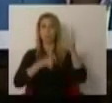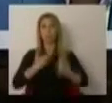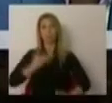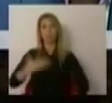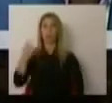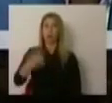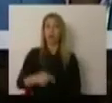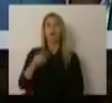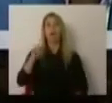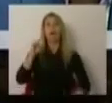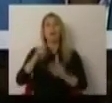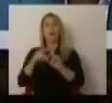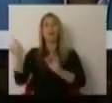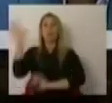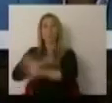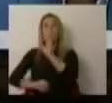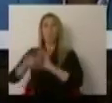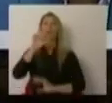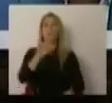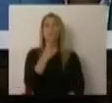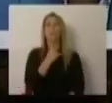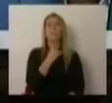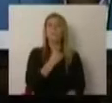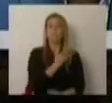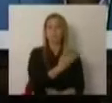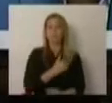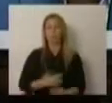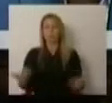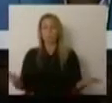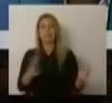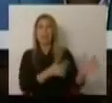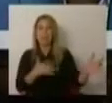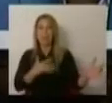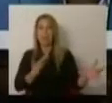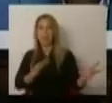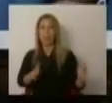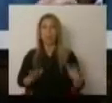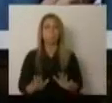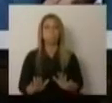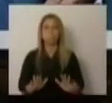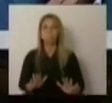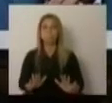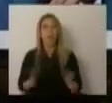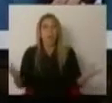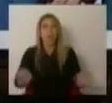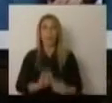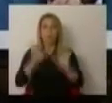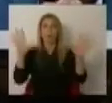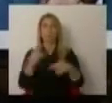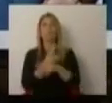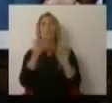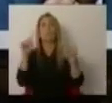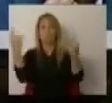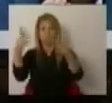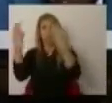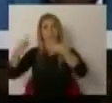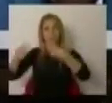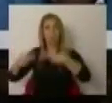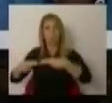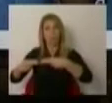cidadãs europeus e britânicos. E sobre a Irlanda, o impasse é óbvio, é que a existência de uma fronteira põe em causa o acordo de